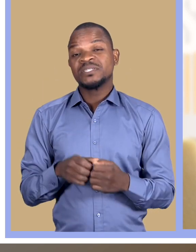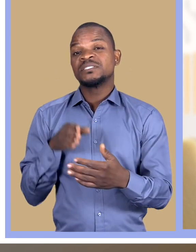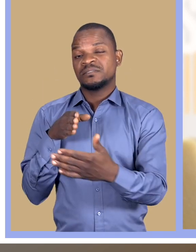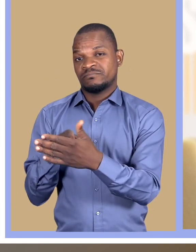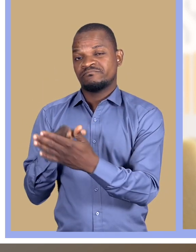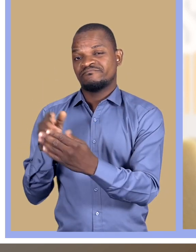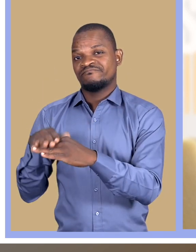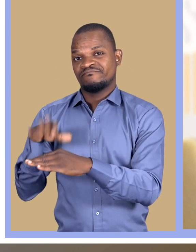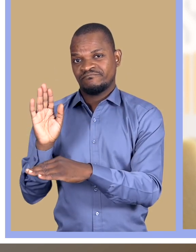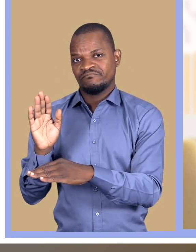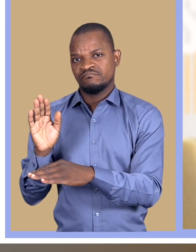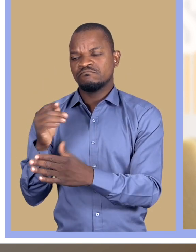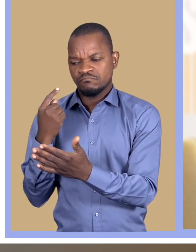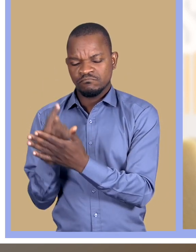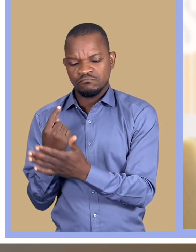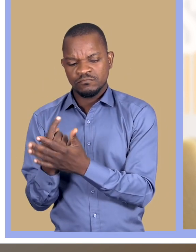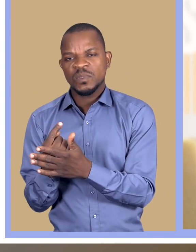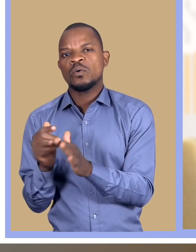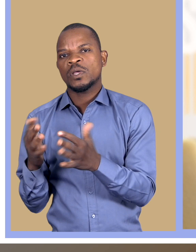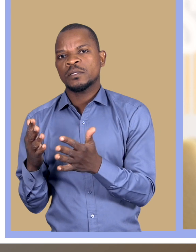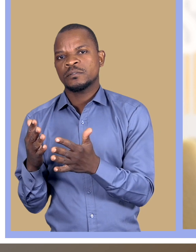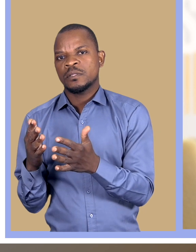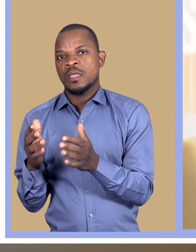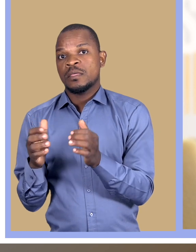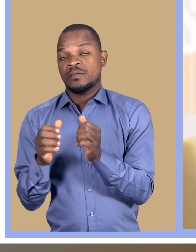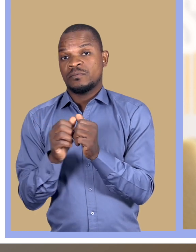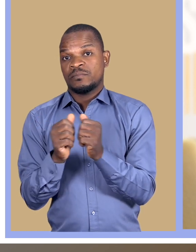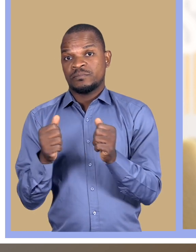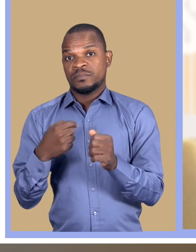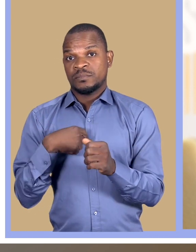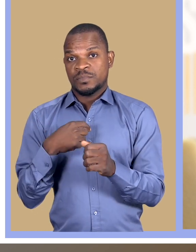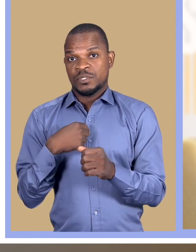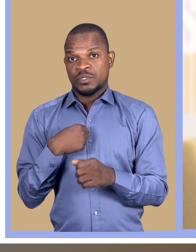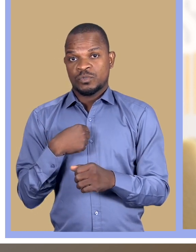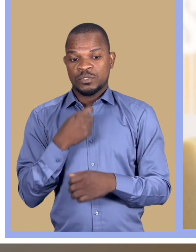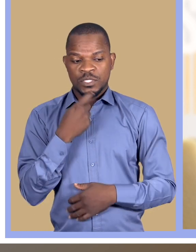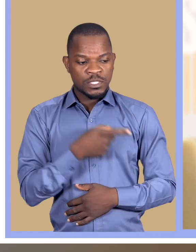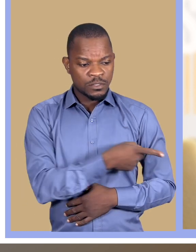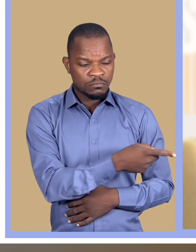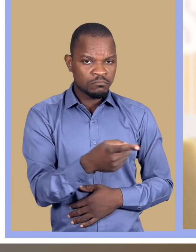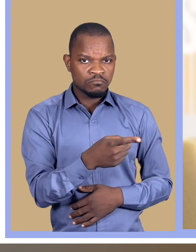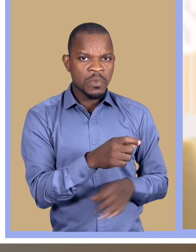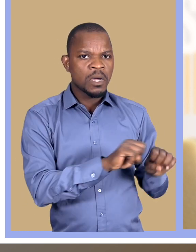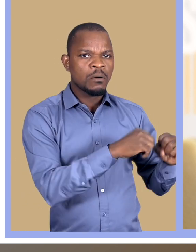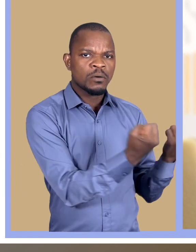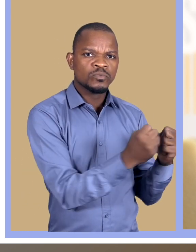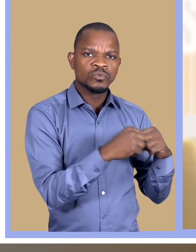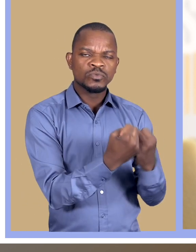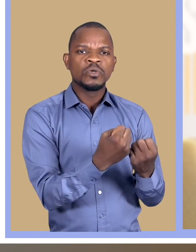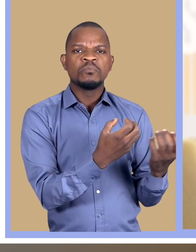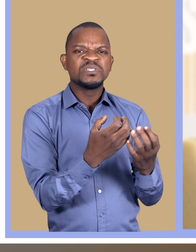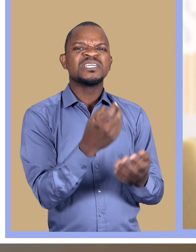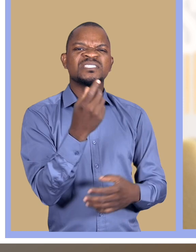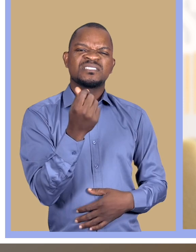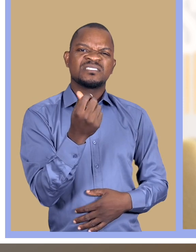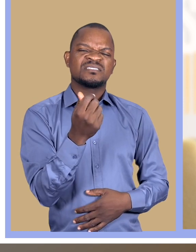era importante, e eu não falo que estas organizações precisem de apoio financeiro no sentido de doar dinheiro,